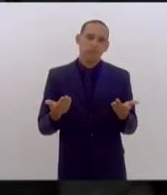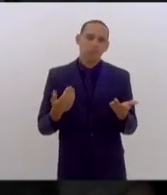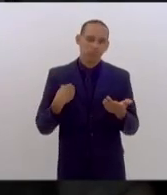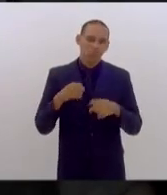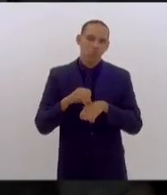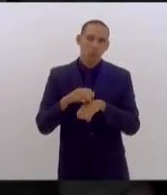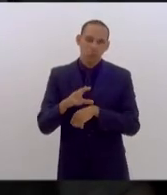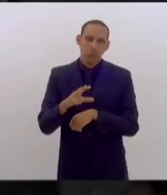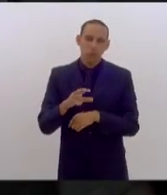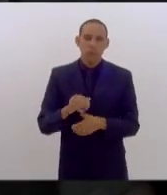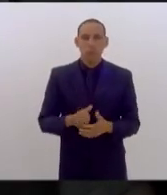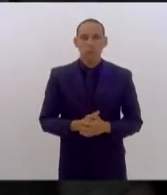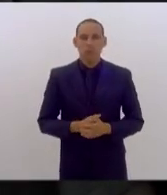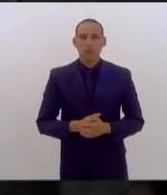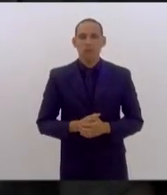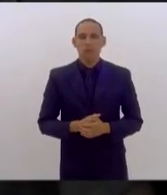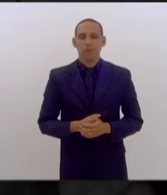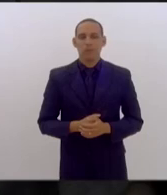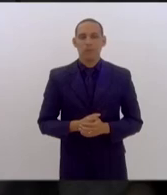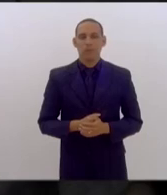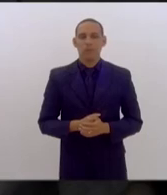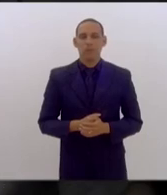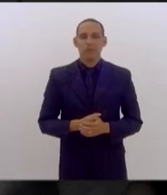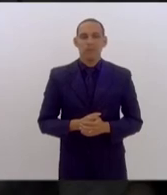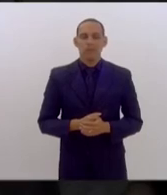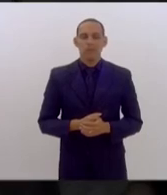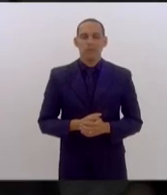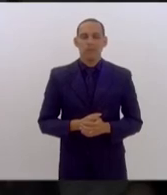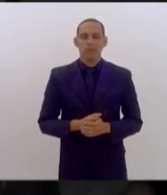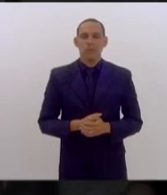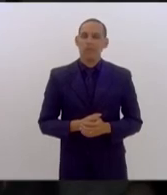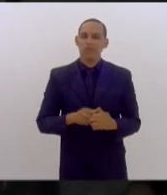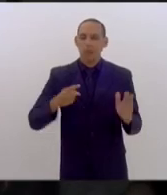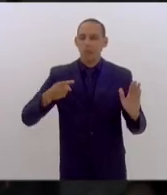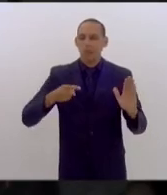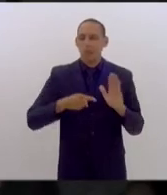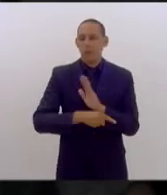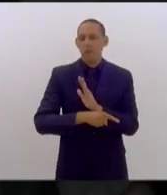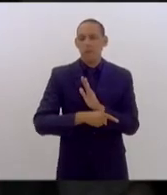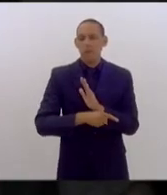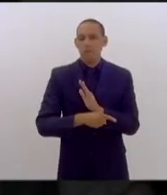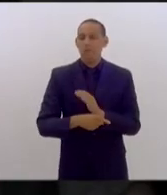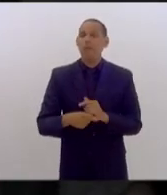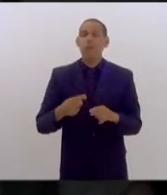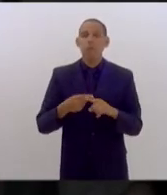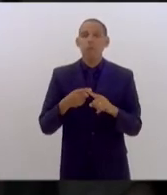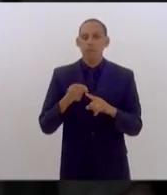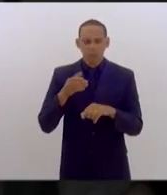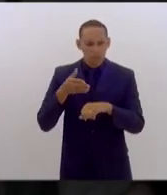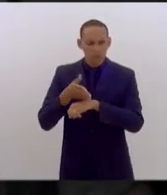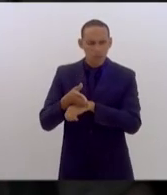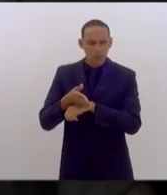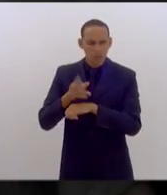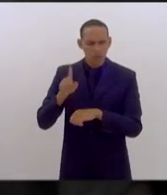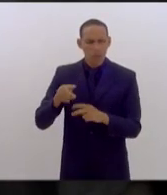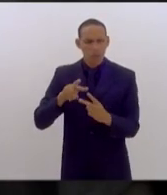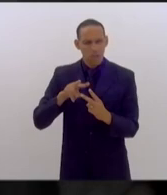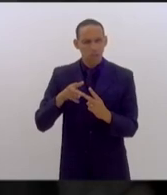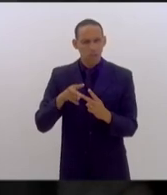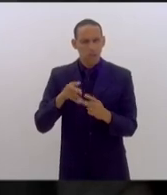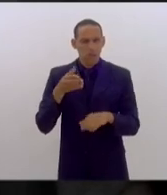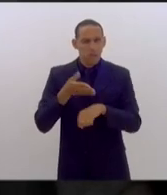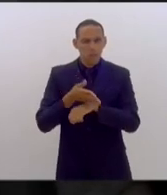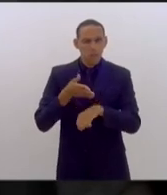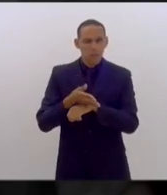deu sugerir esse e esse é profunda mesmo que na hipótese de intervenção na hipótese de intervenção